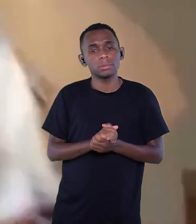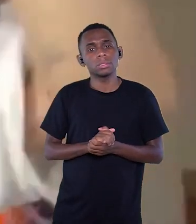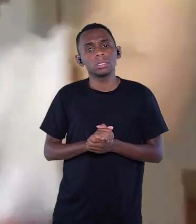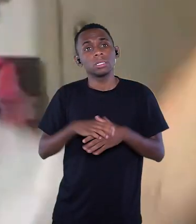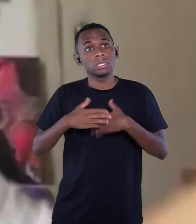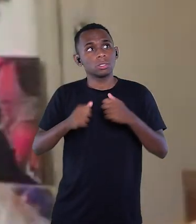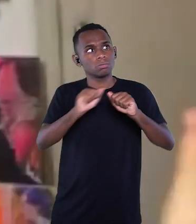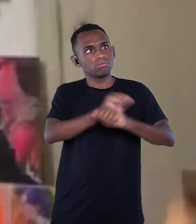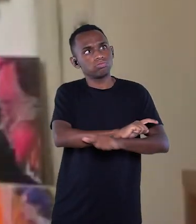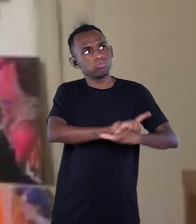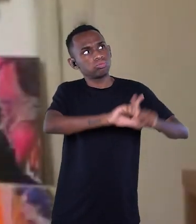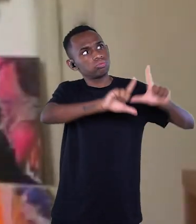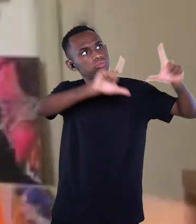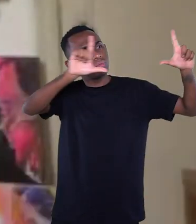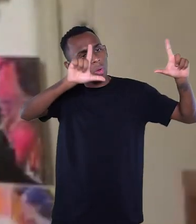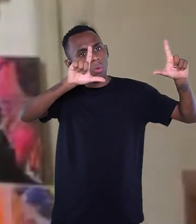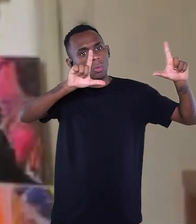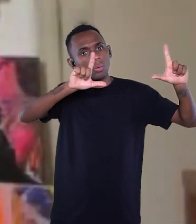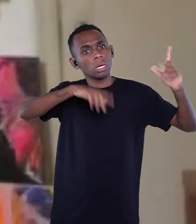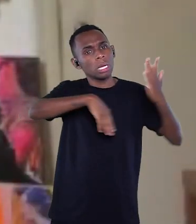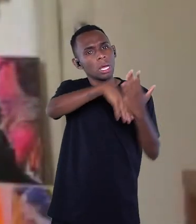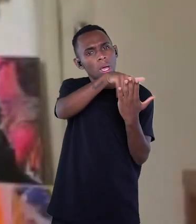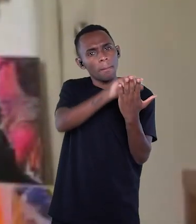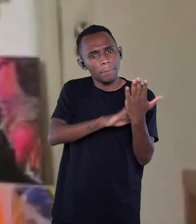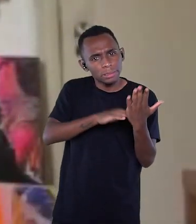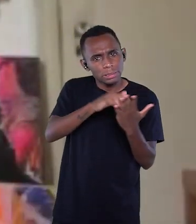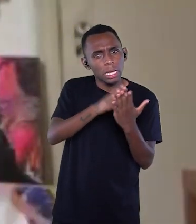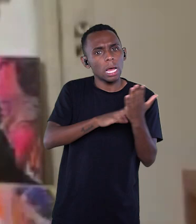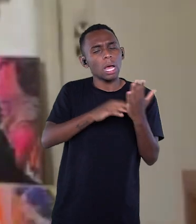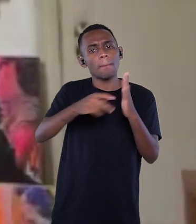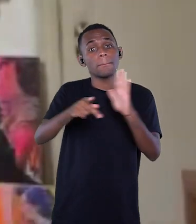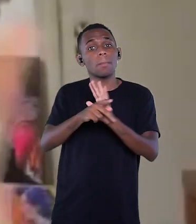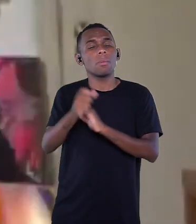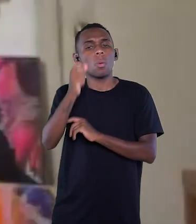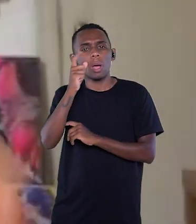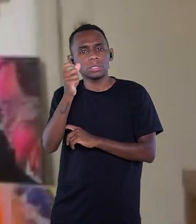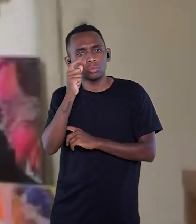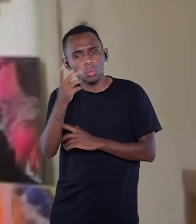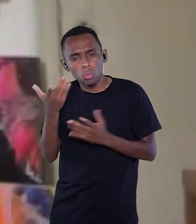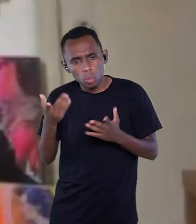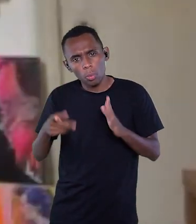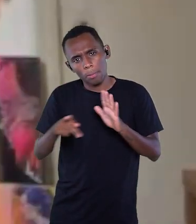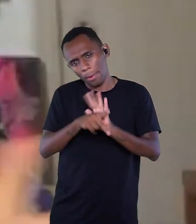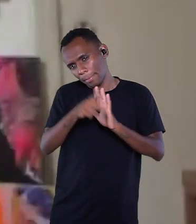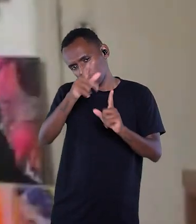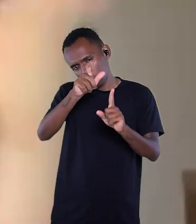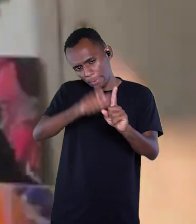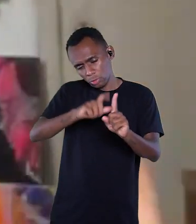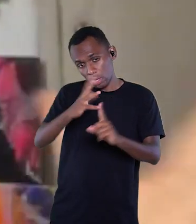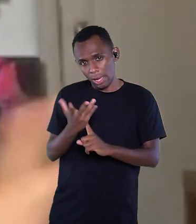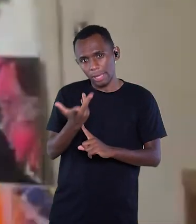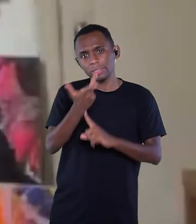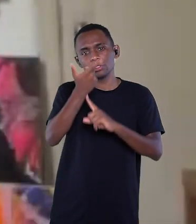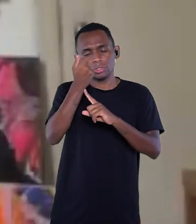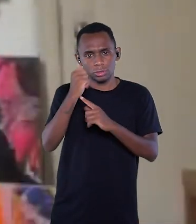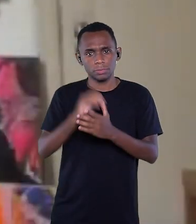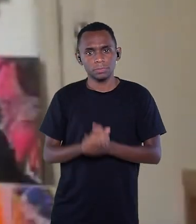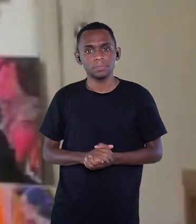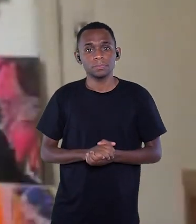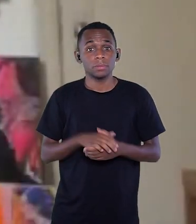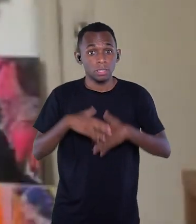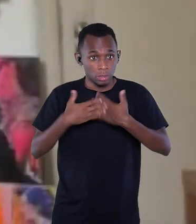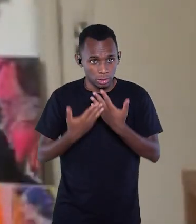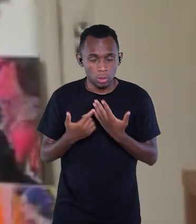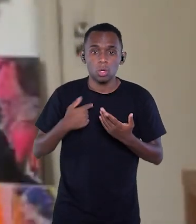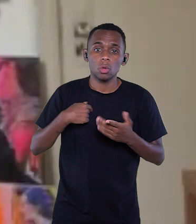numas telas gigantescas e pintavam um azul, que é o azul dele, assim, o azul que ele patenteou e tal. E